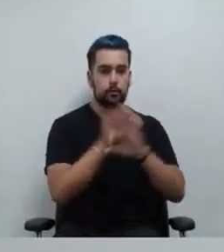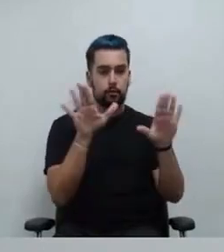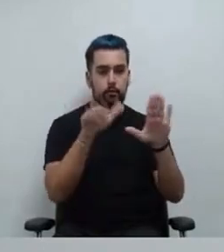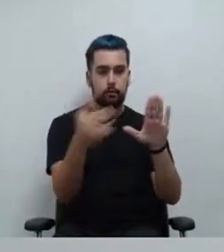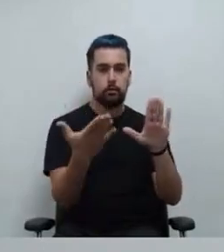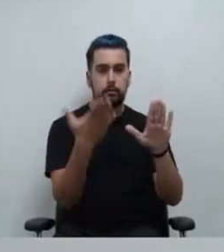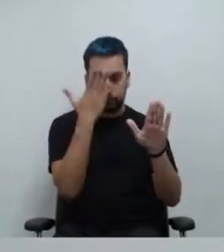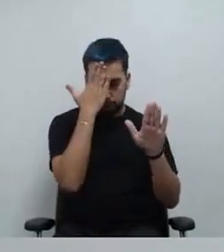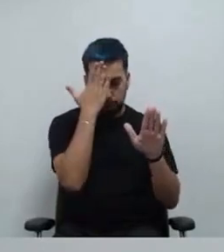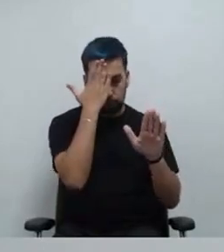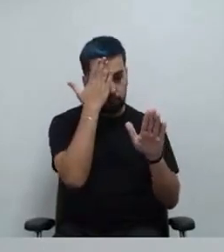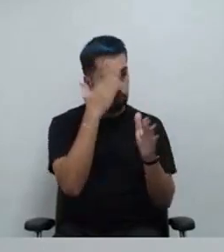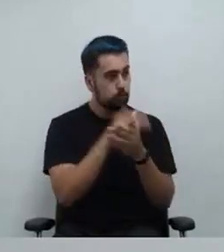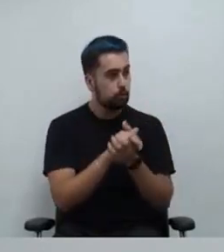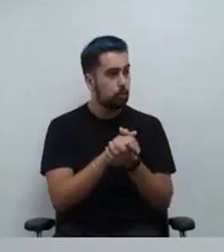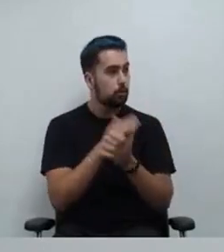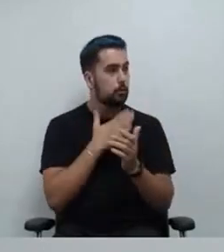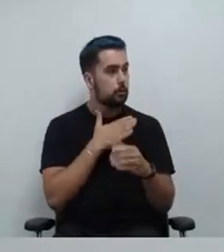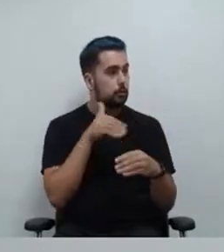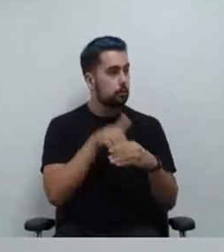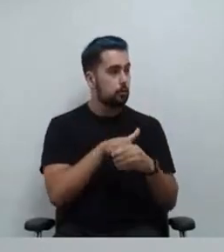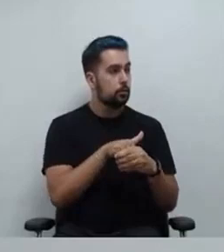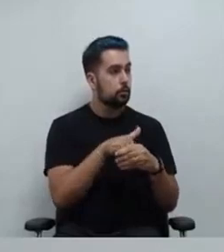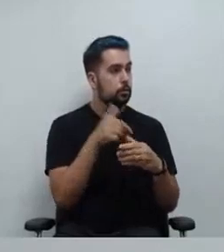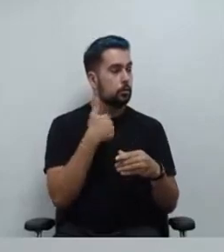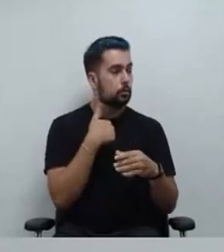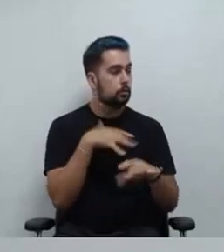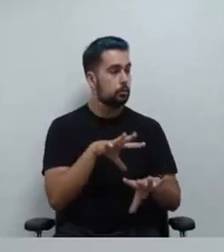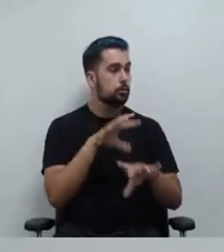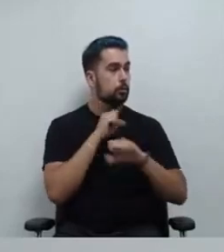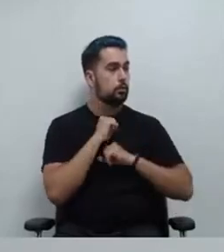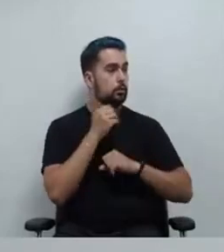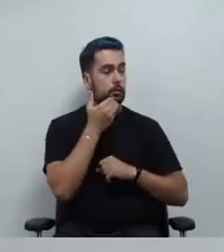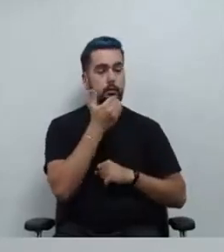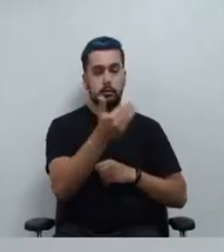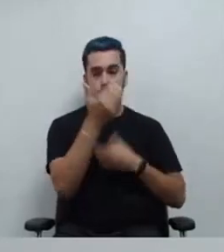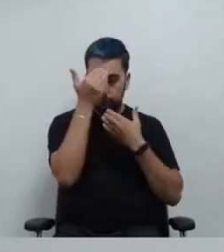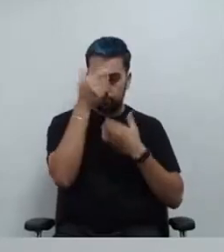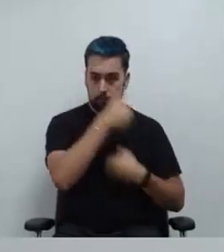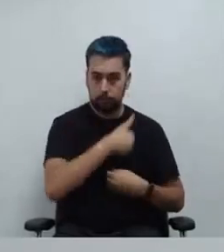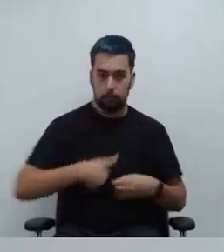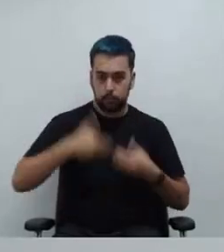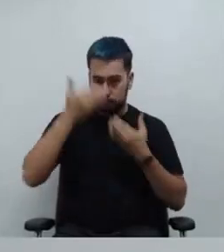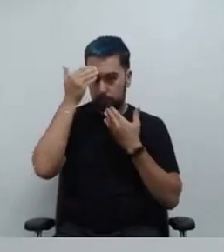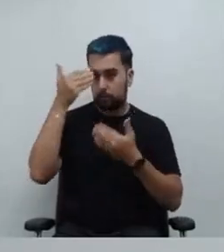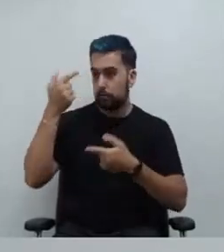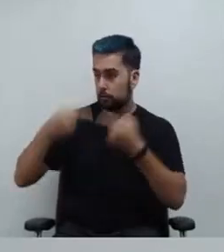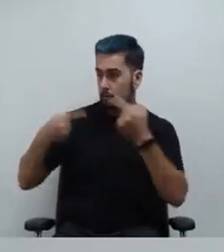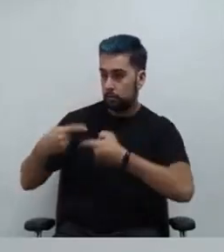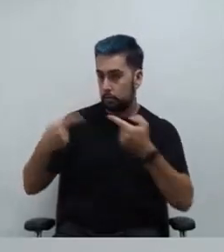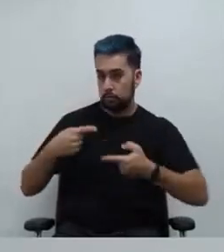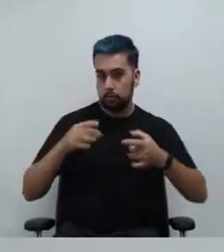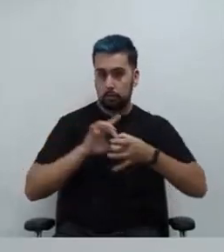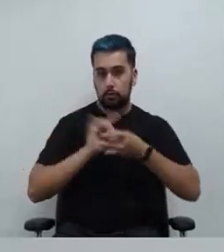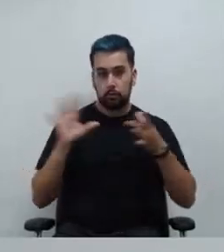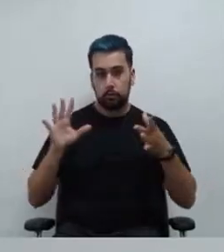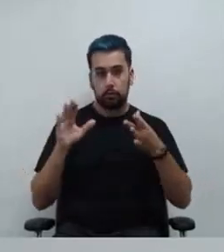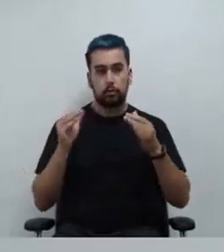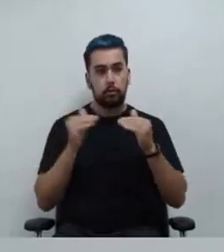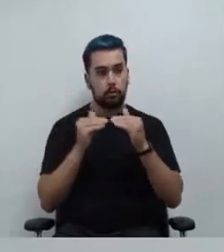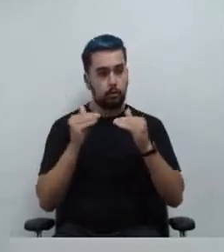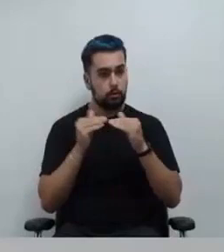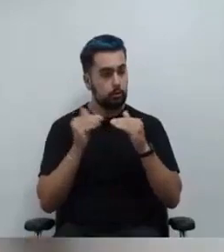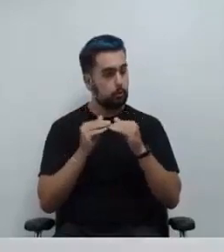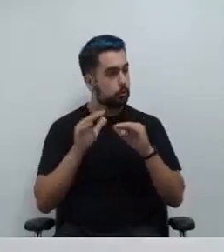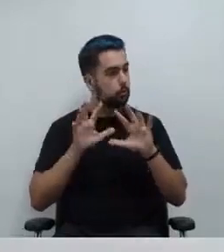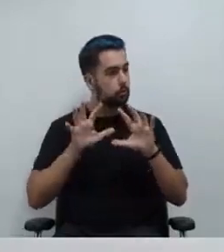essas considerações, pelo meu voto, eu acolho o pedido, presidente. Obrigado. Em discussão? Em deliberação, aqueles que concordam com o voto